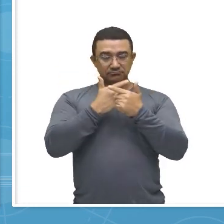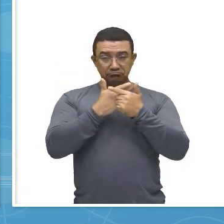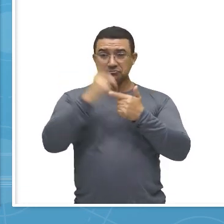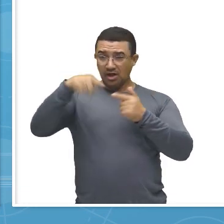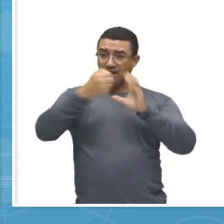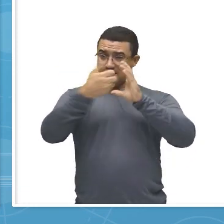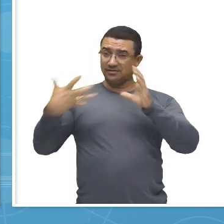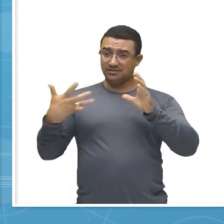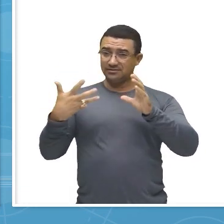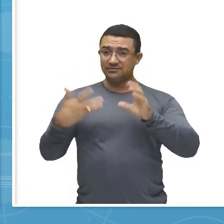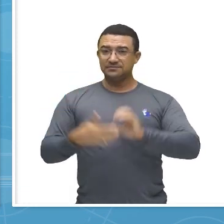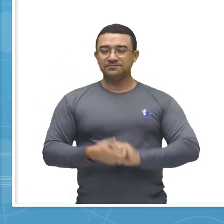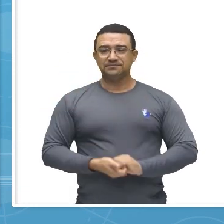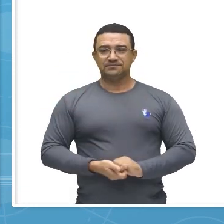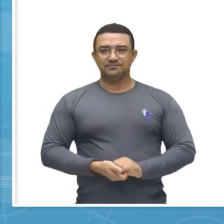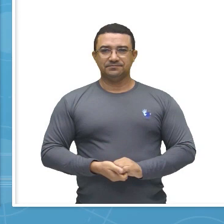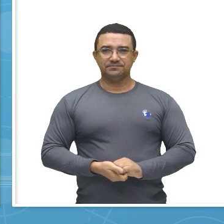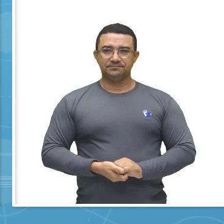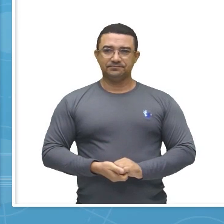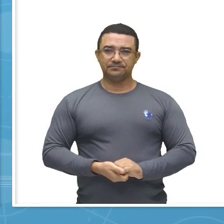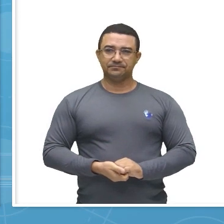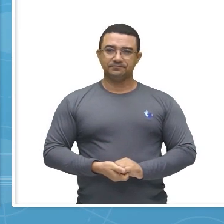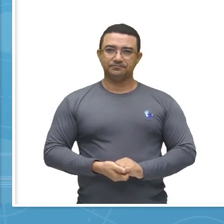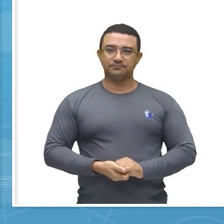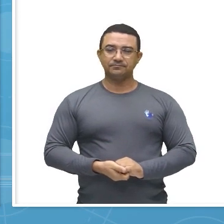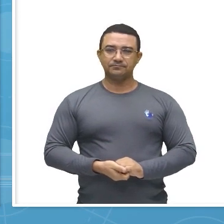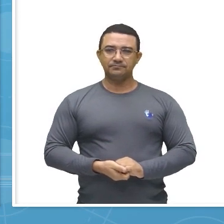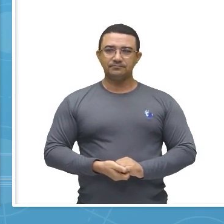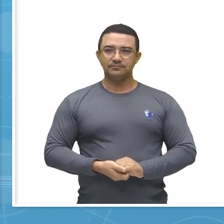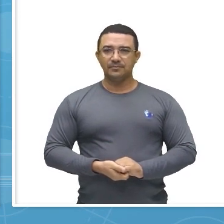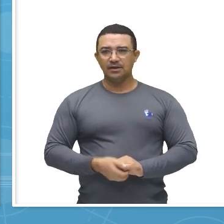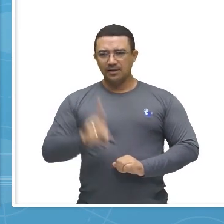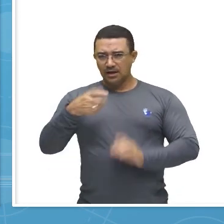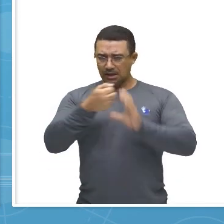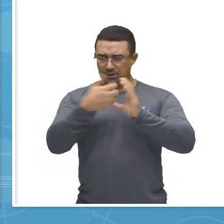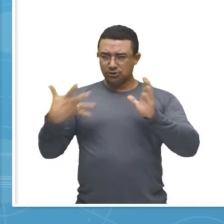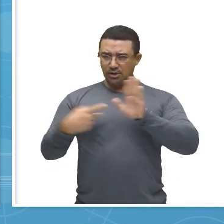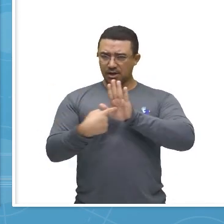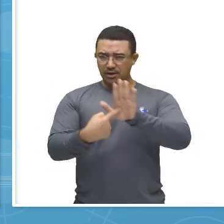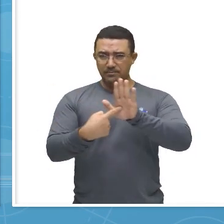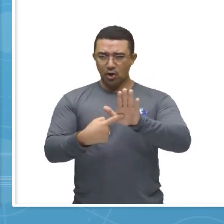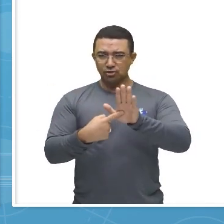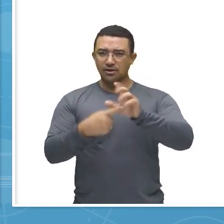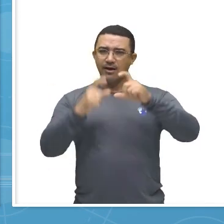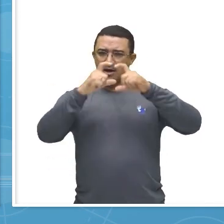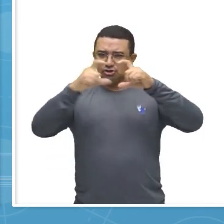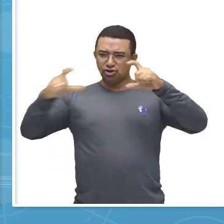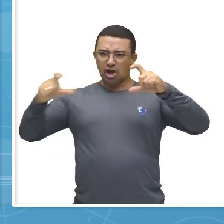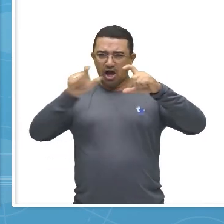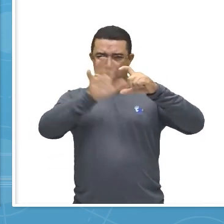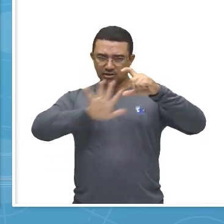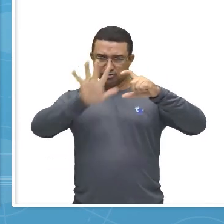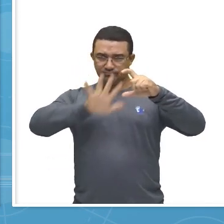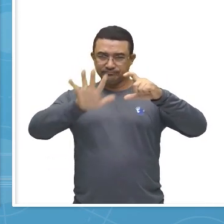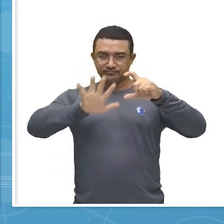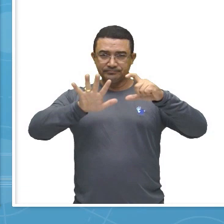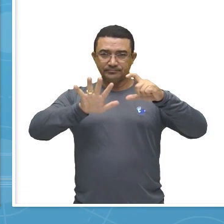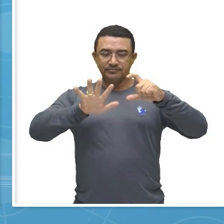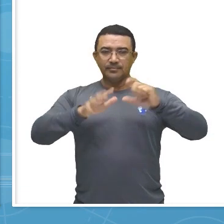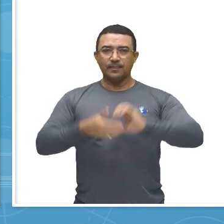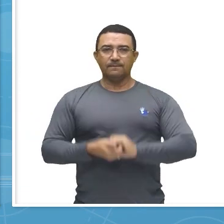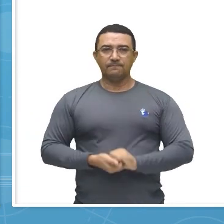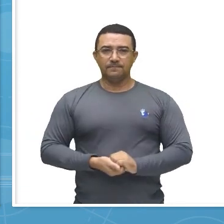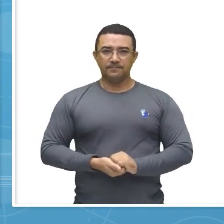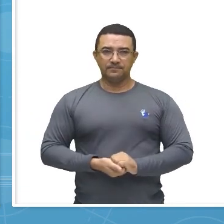bem. Então, são essas características que indicam ali a charge. Muito bem, fazem parte da